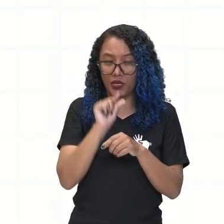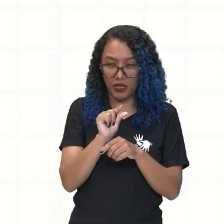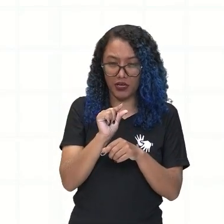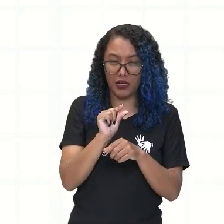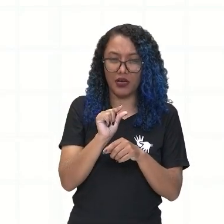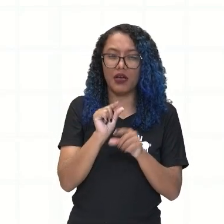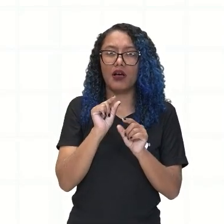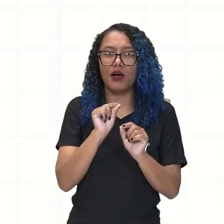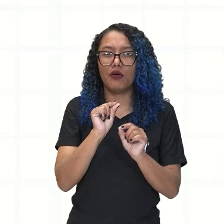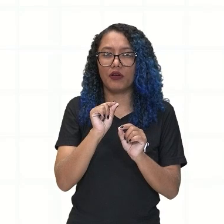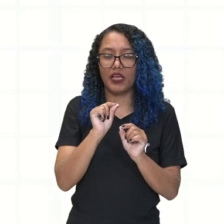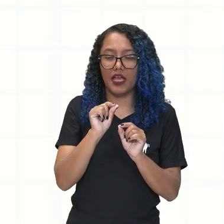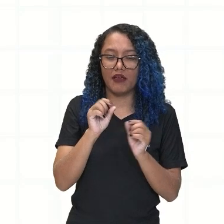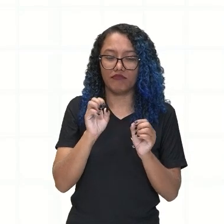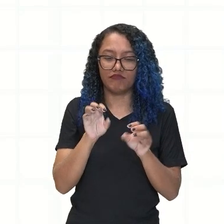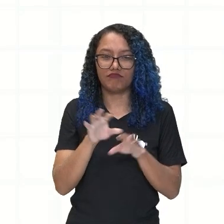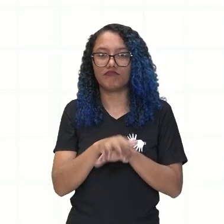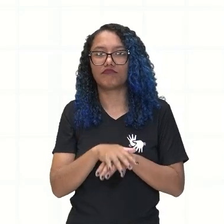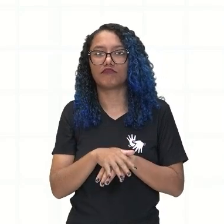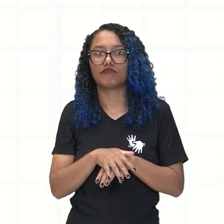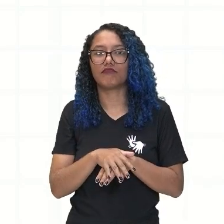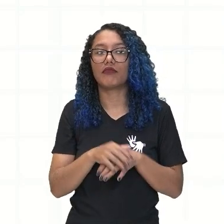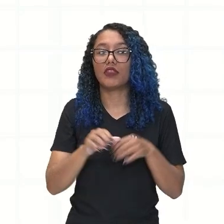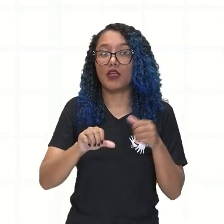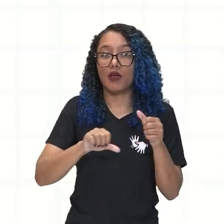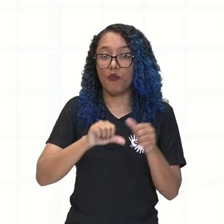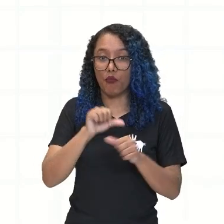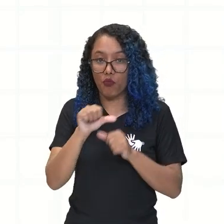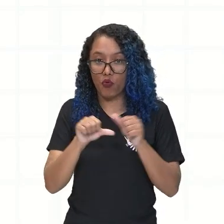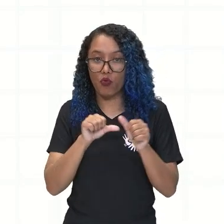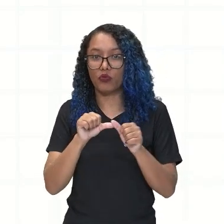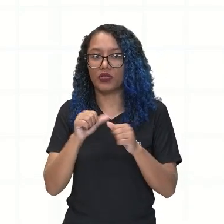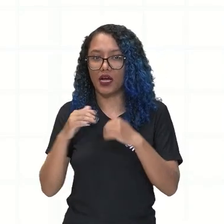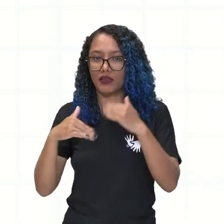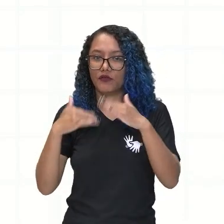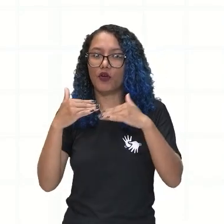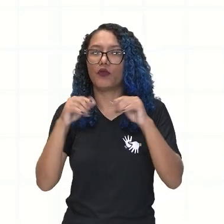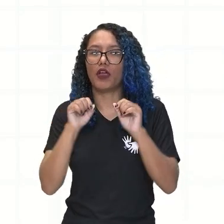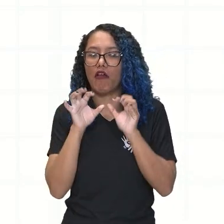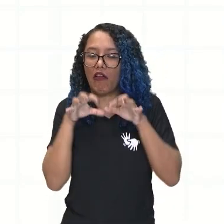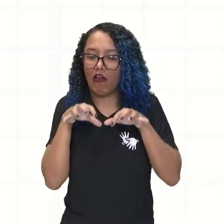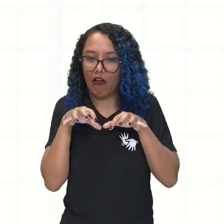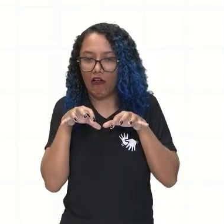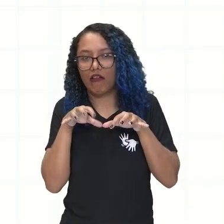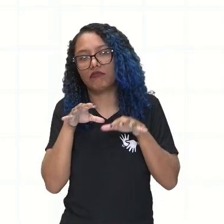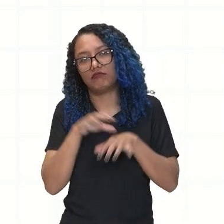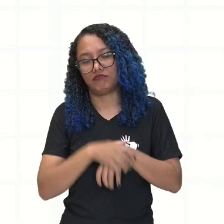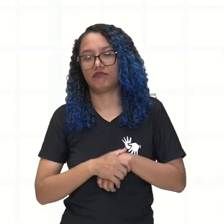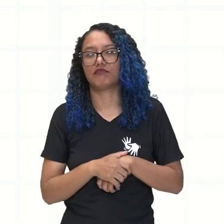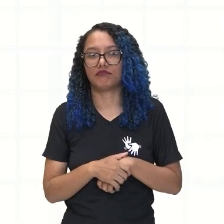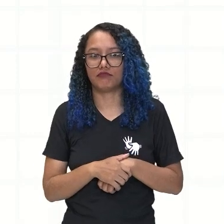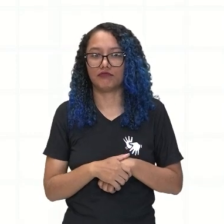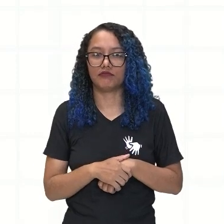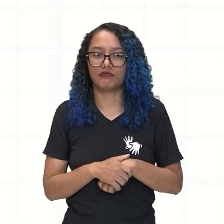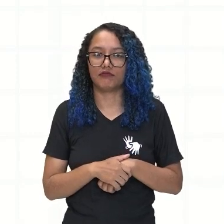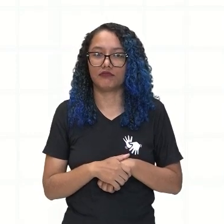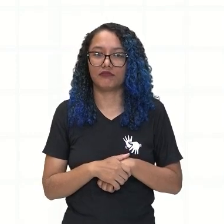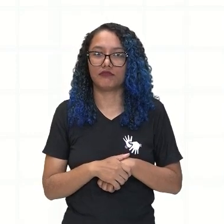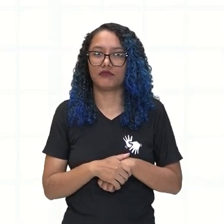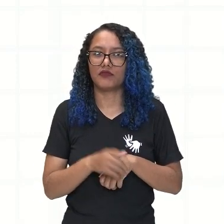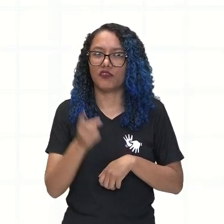em verdadeiros zumbis. Notaram aí como eles vão trazer esse conhecimento, mas de